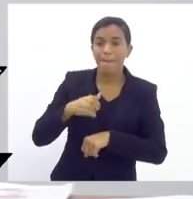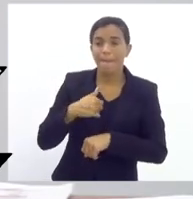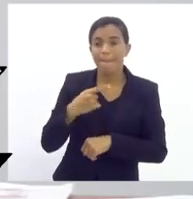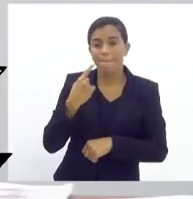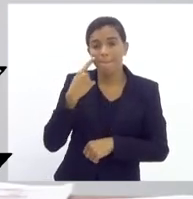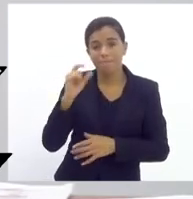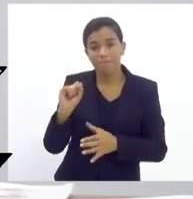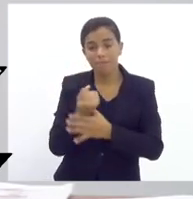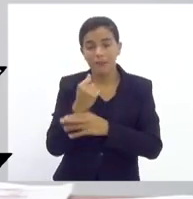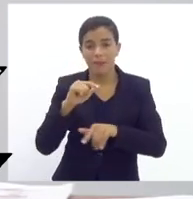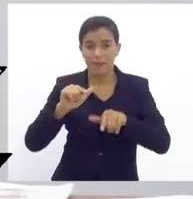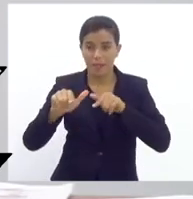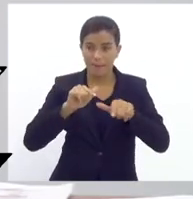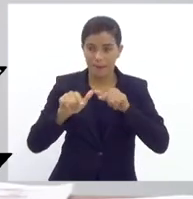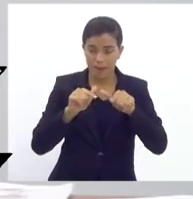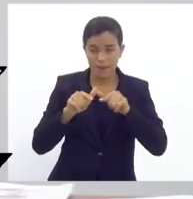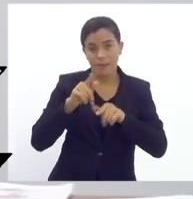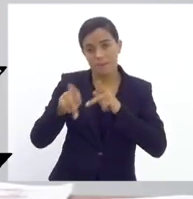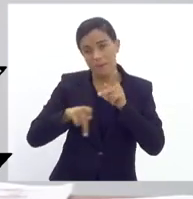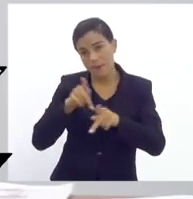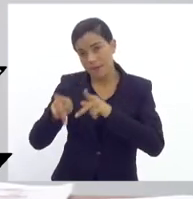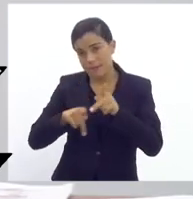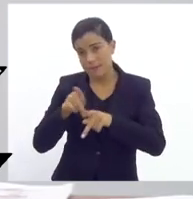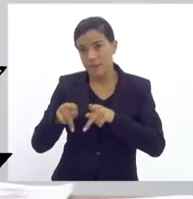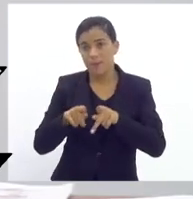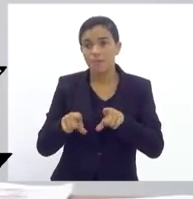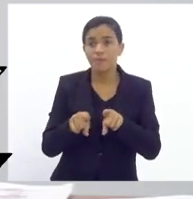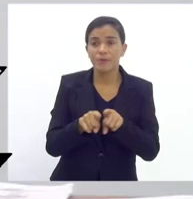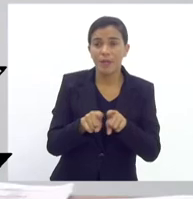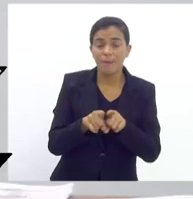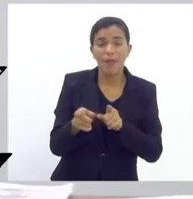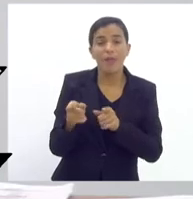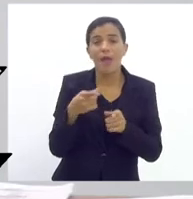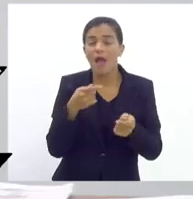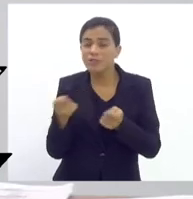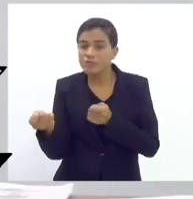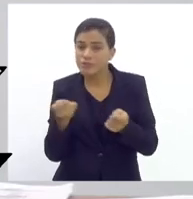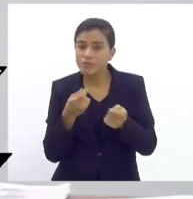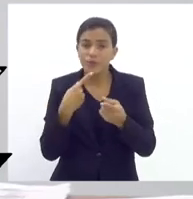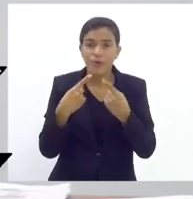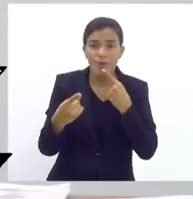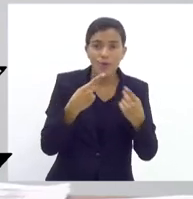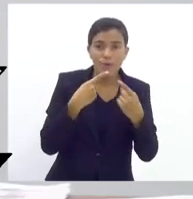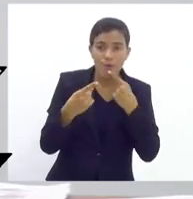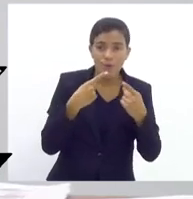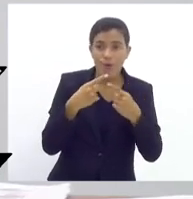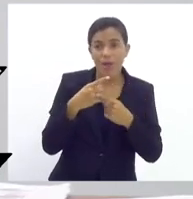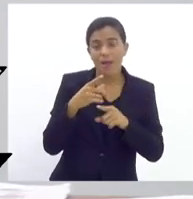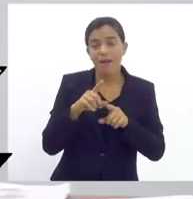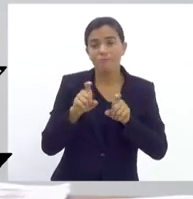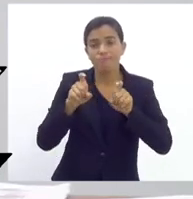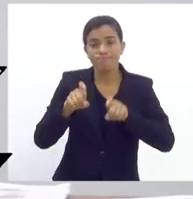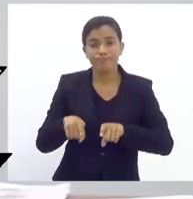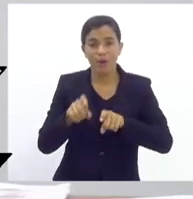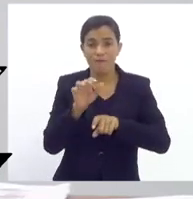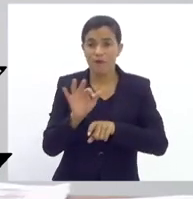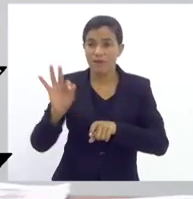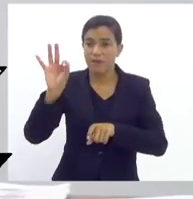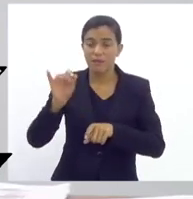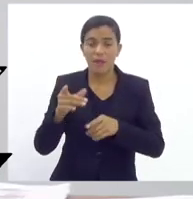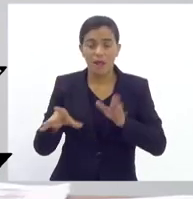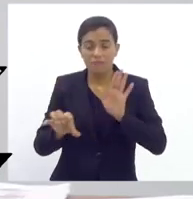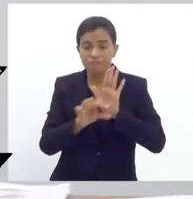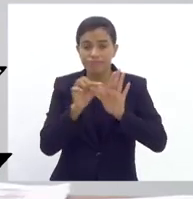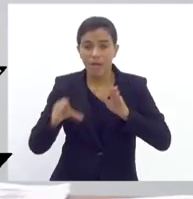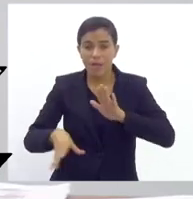garantia de trabalho dessas populações e articular também com mandatos federais a possibilidade de